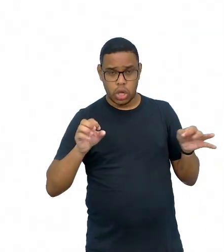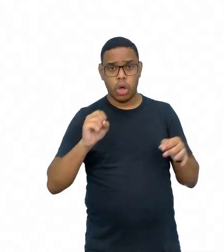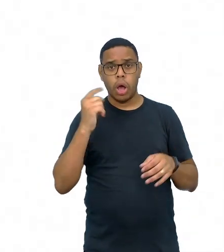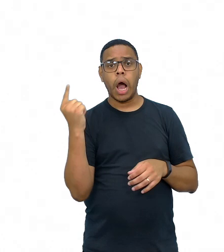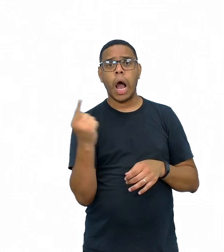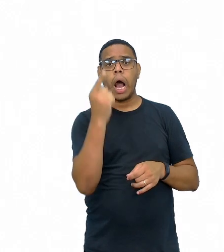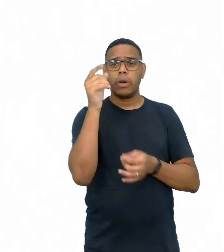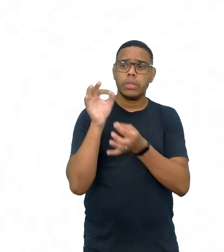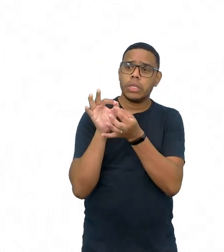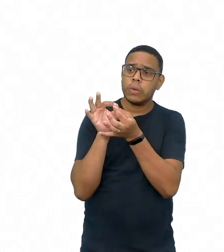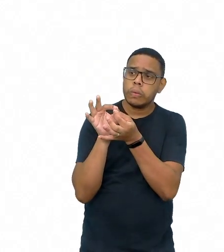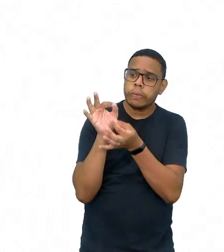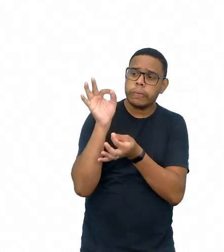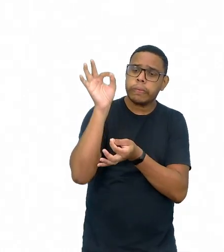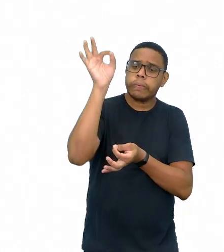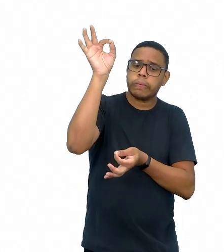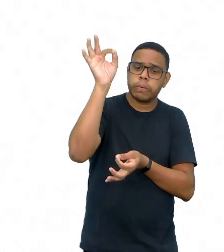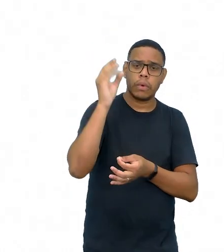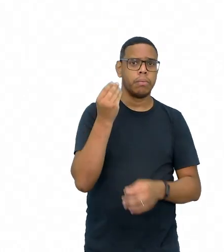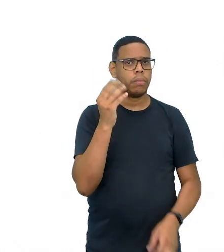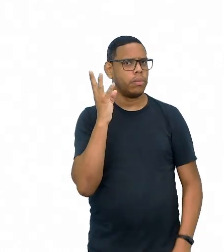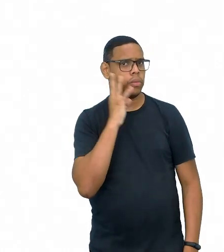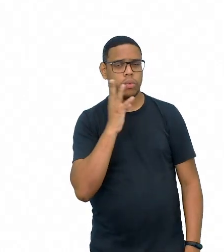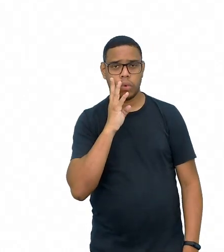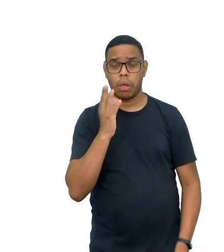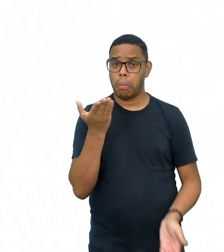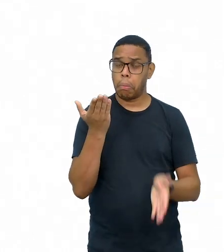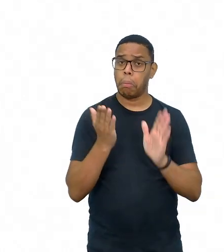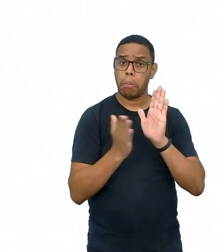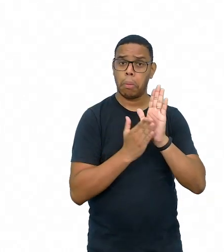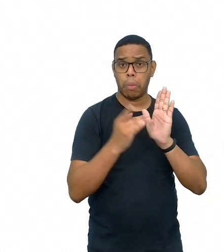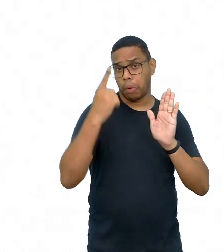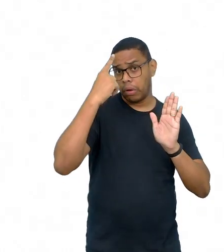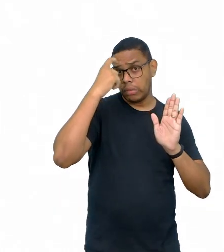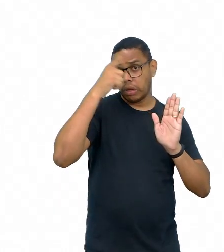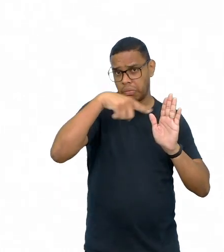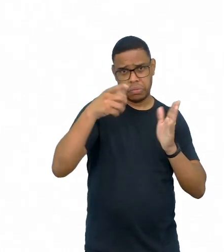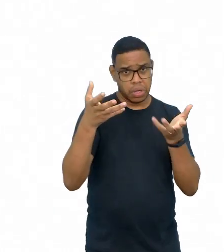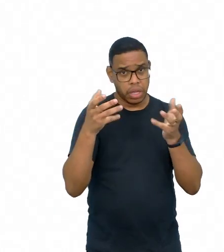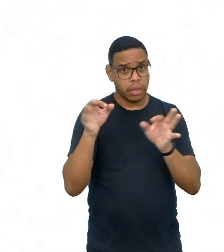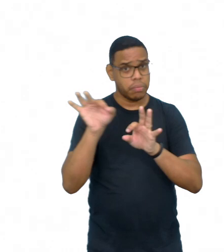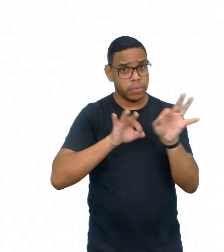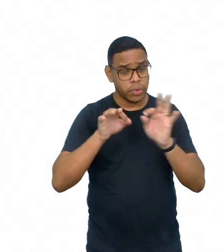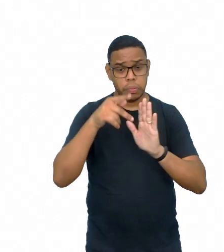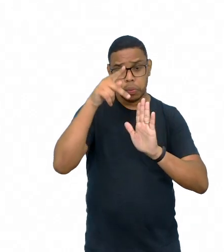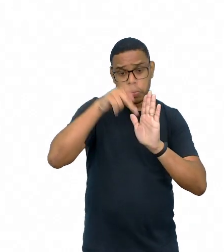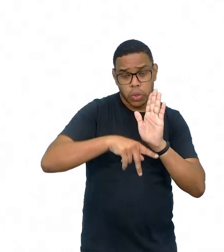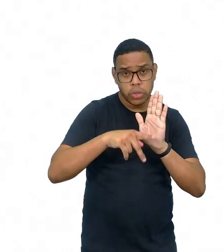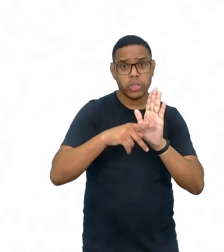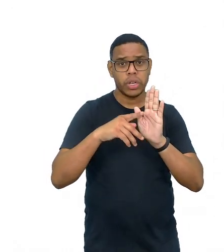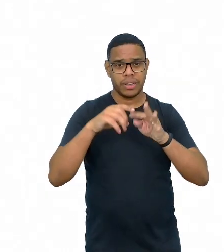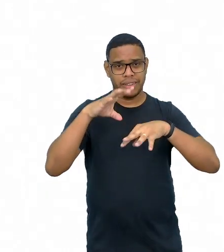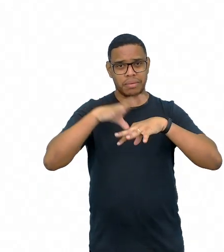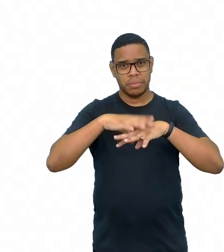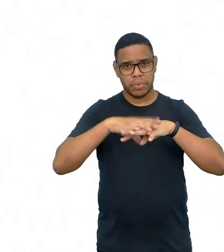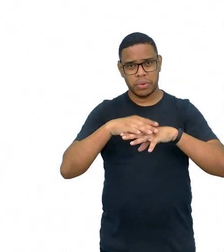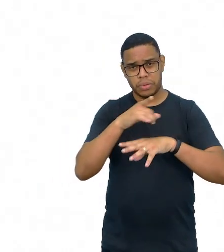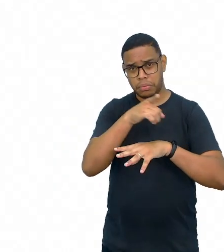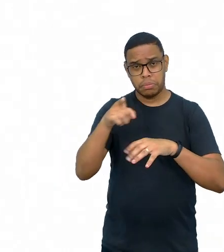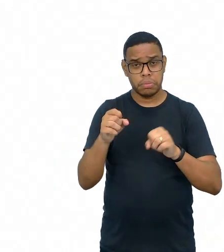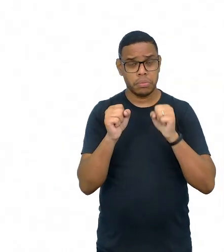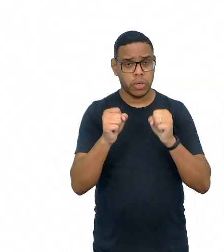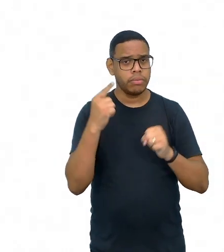bem bacana. Então até proponho aí para vocês, caso vocês queiram fazer um projeto envolvendo matemática, vocês